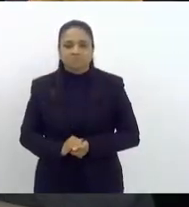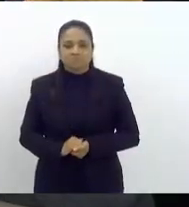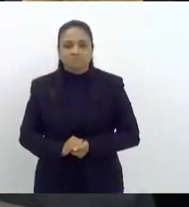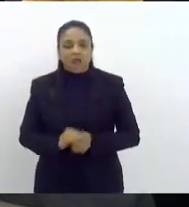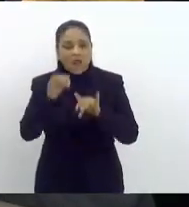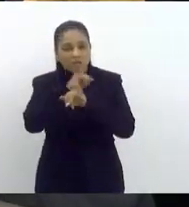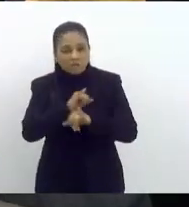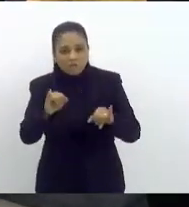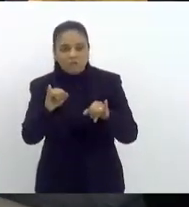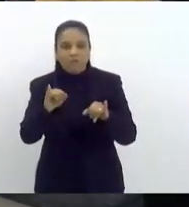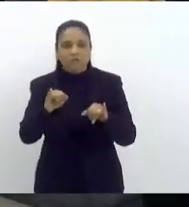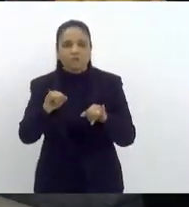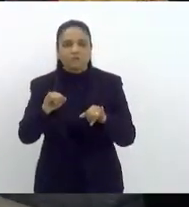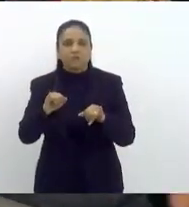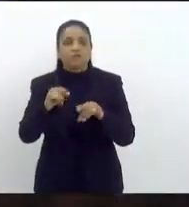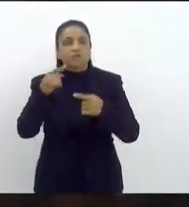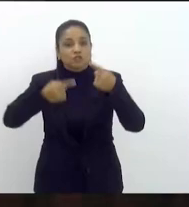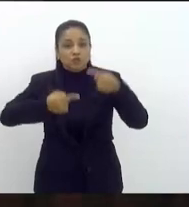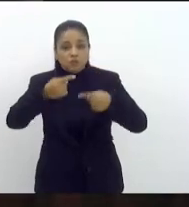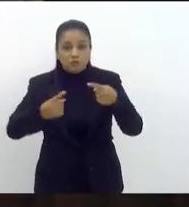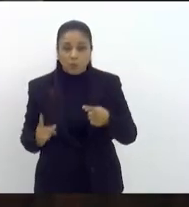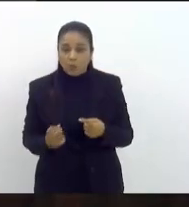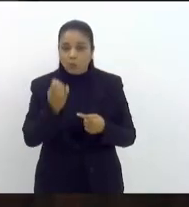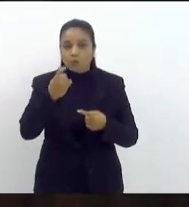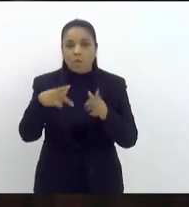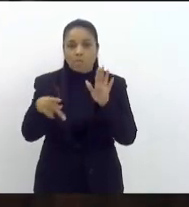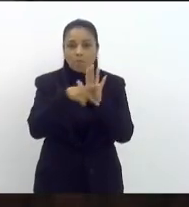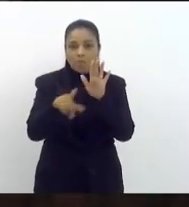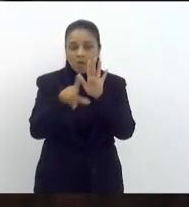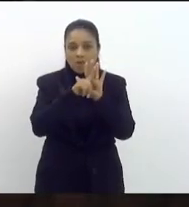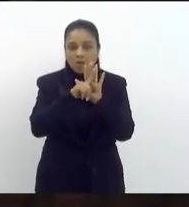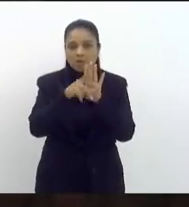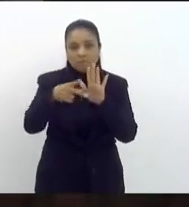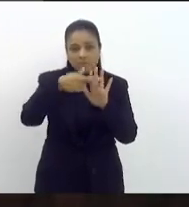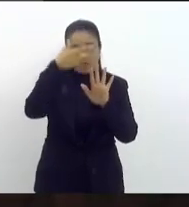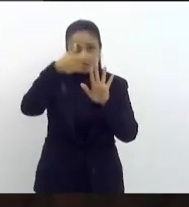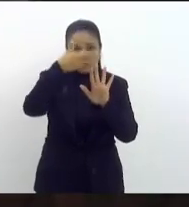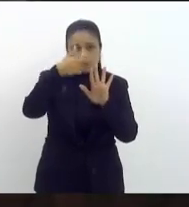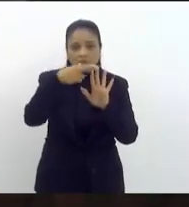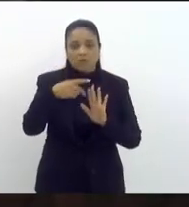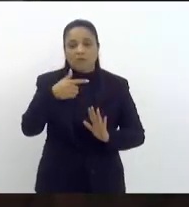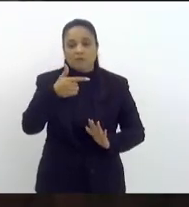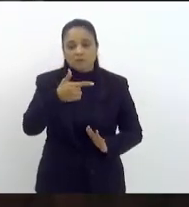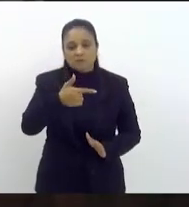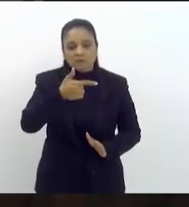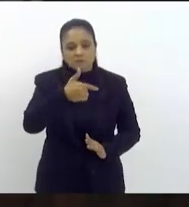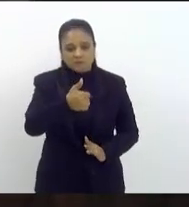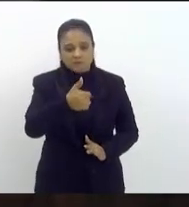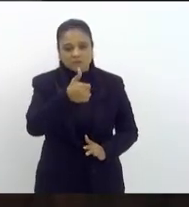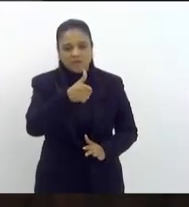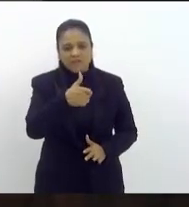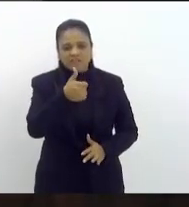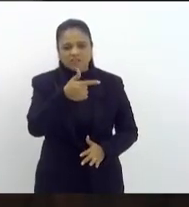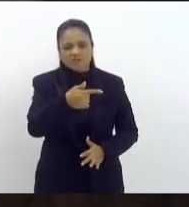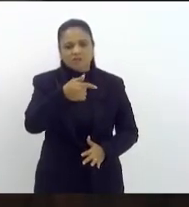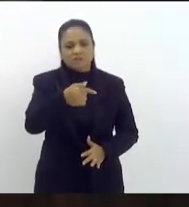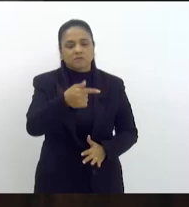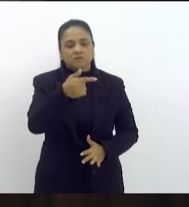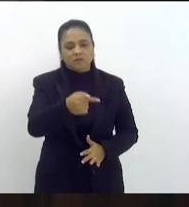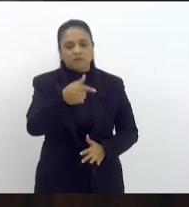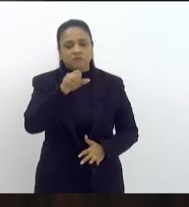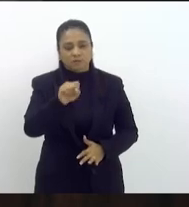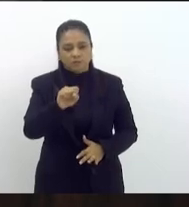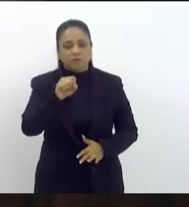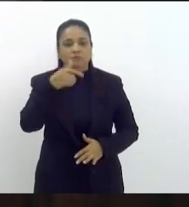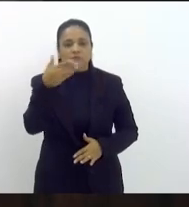anuncio em discussão única projeto de resolução número 78 2023 de autoria do deputado